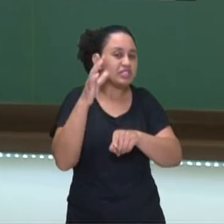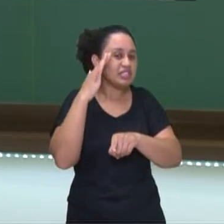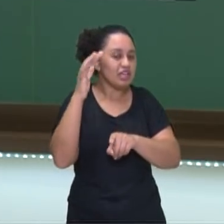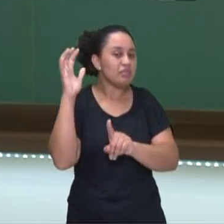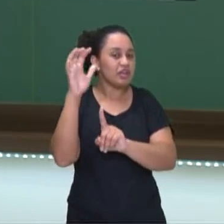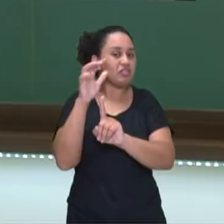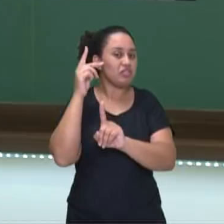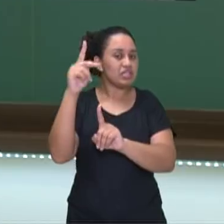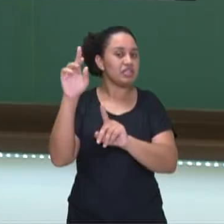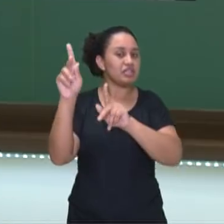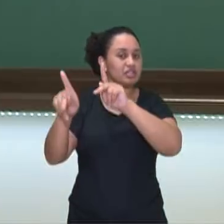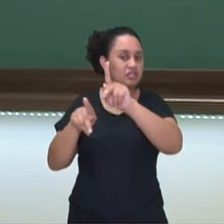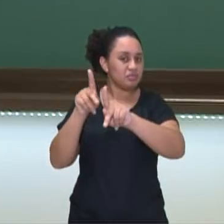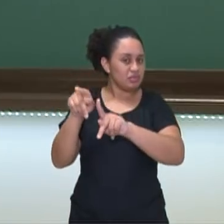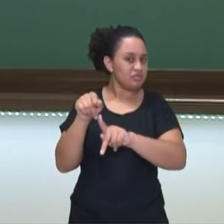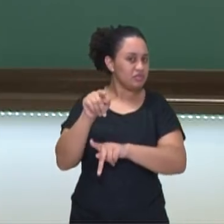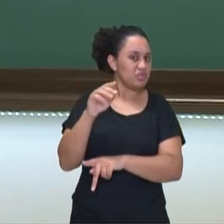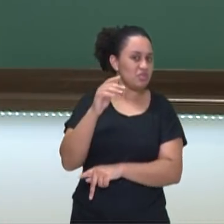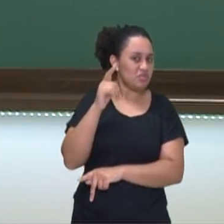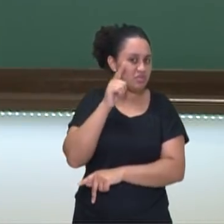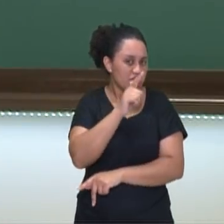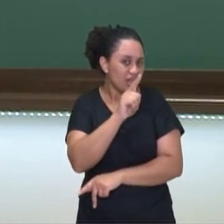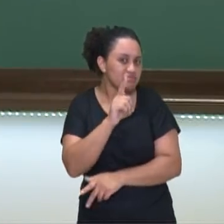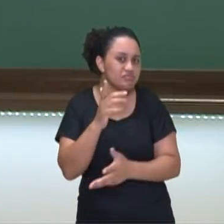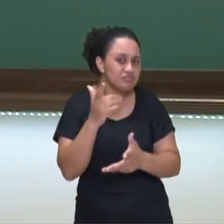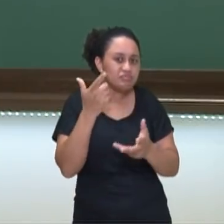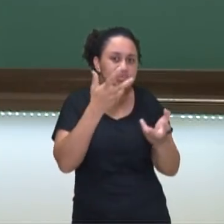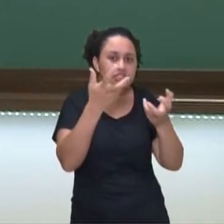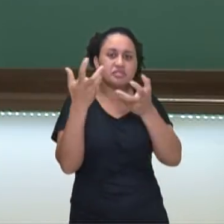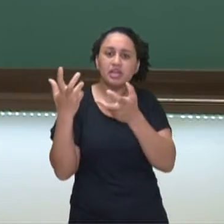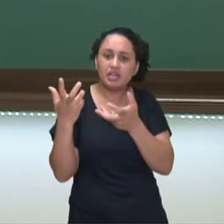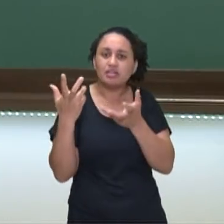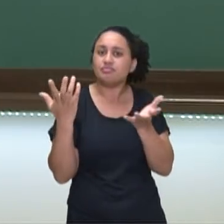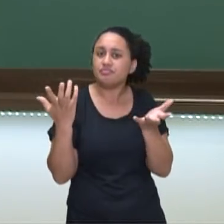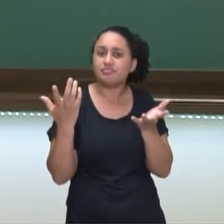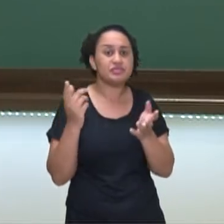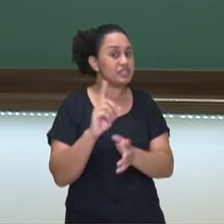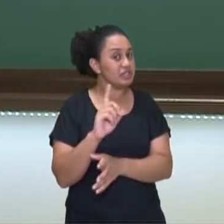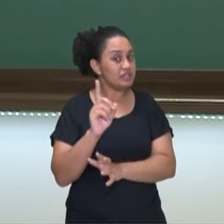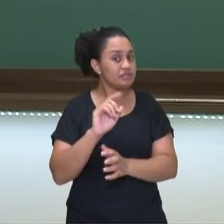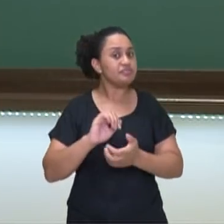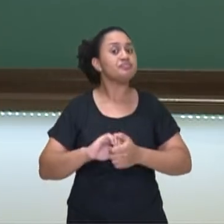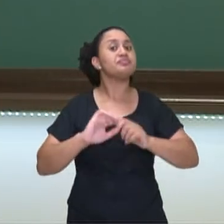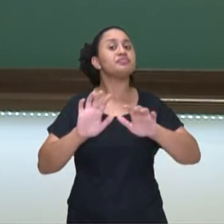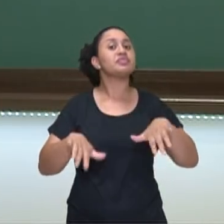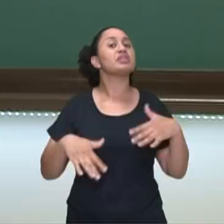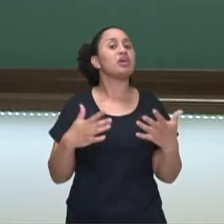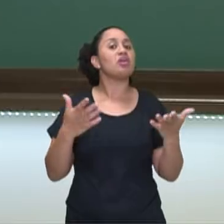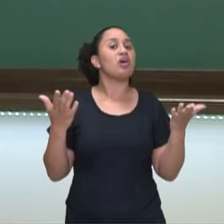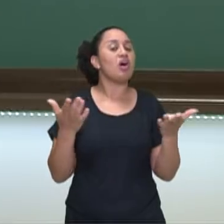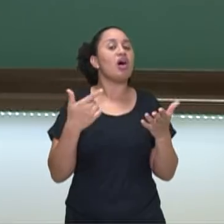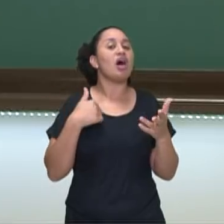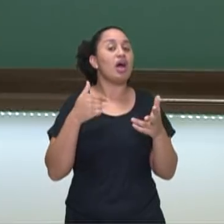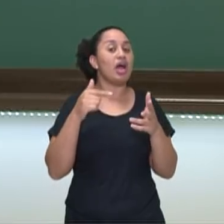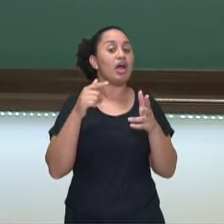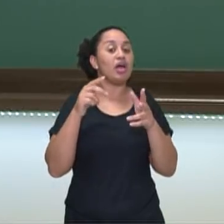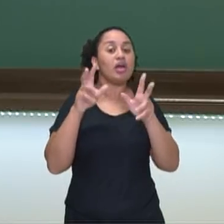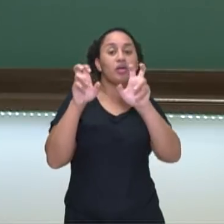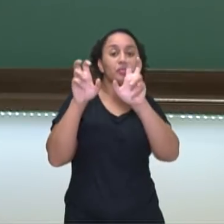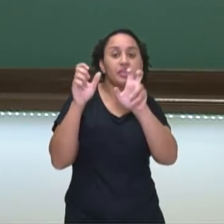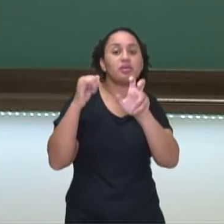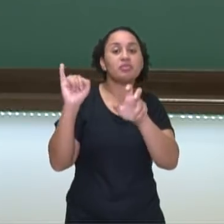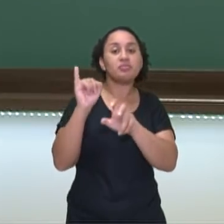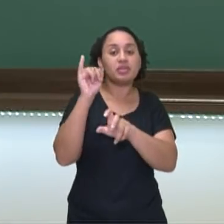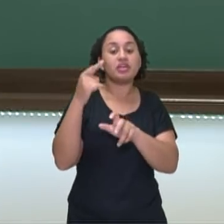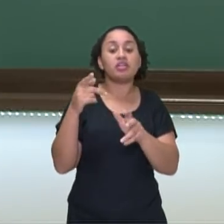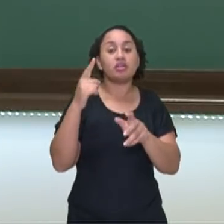Brasil? Consegue? Tem dimensão de tudo isso? Não? Olha então um bom tema para você ver no atual